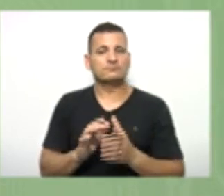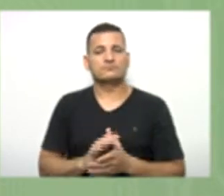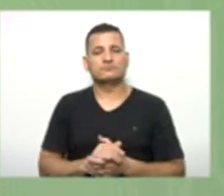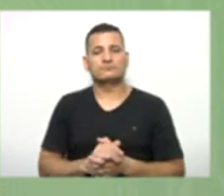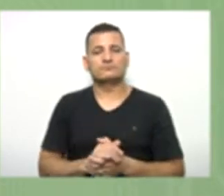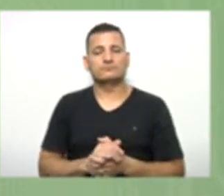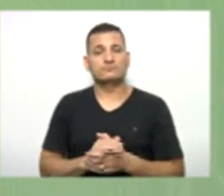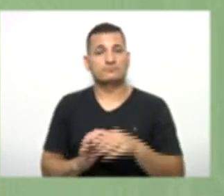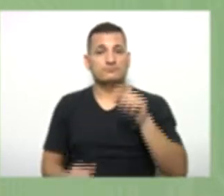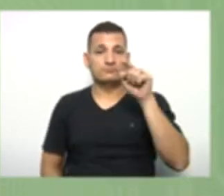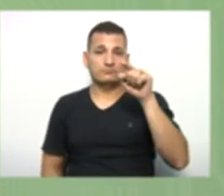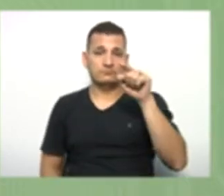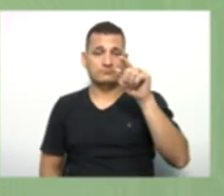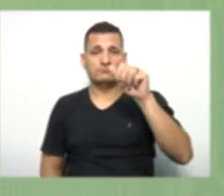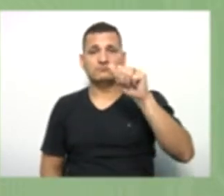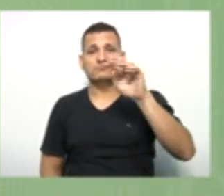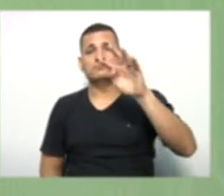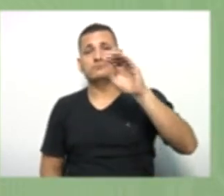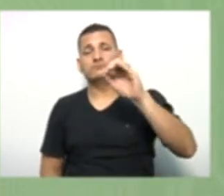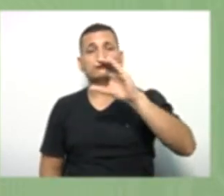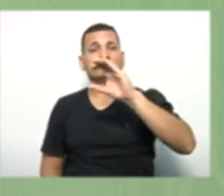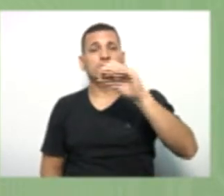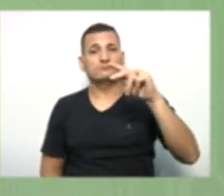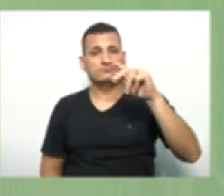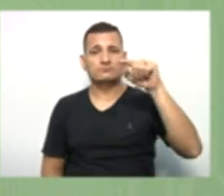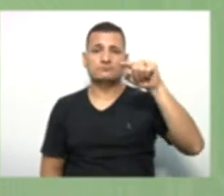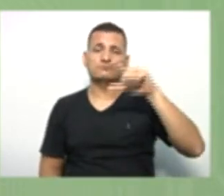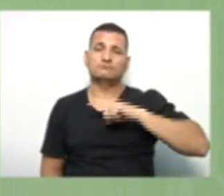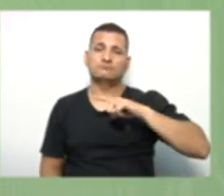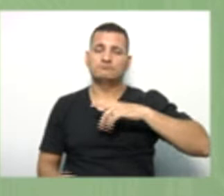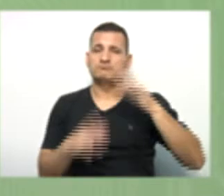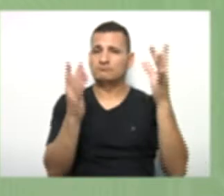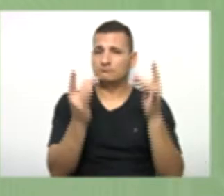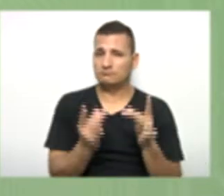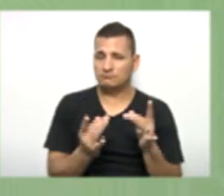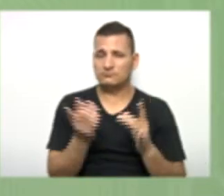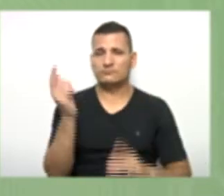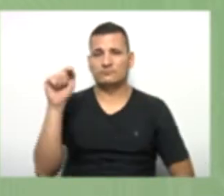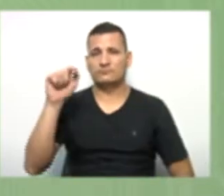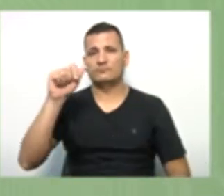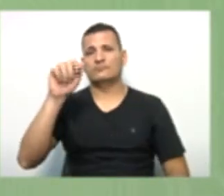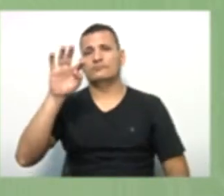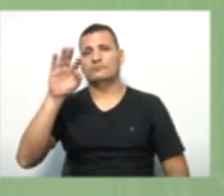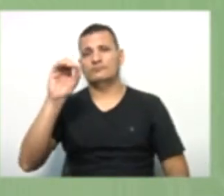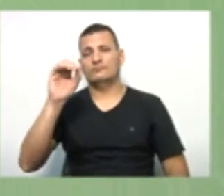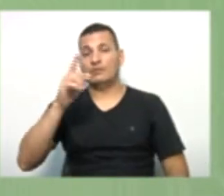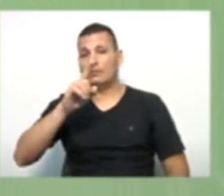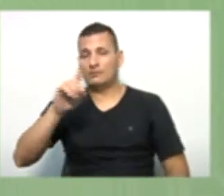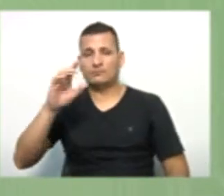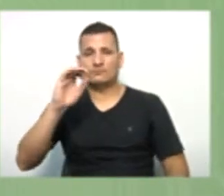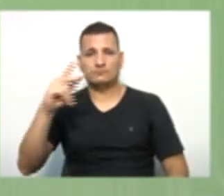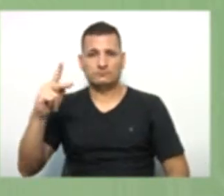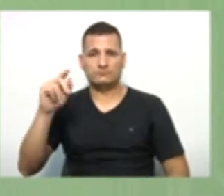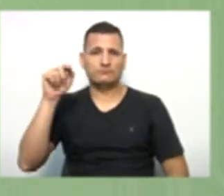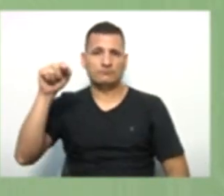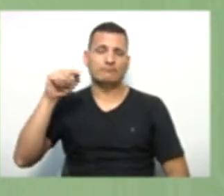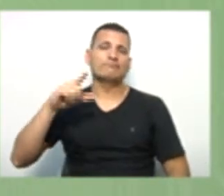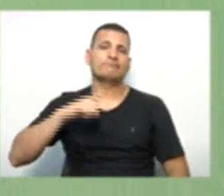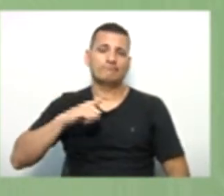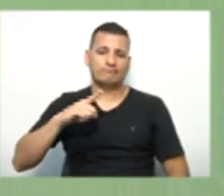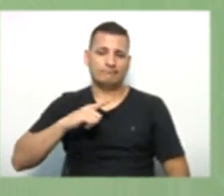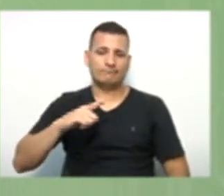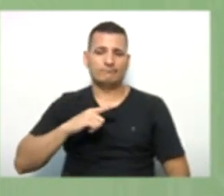que o ato cooperativo, ele tem umas particularidades. E o ato não cooperativo, ele sofre